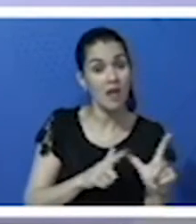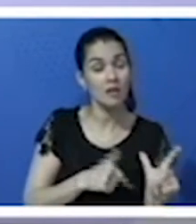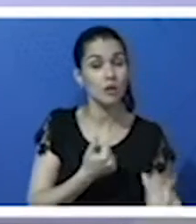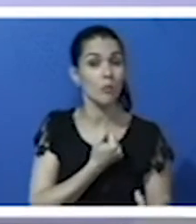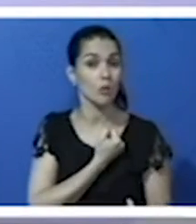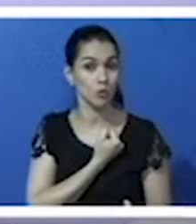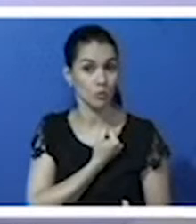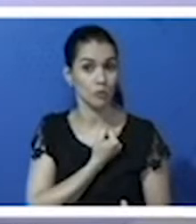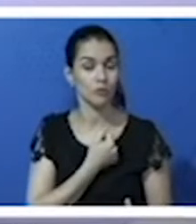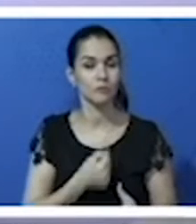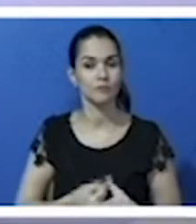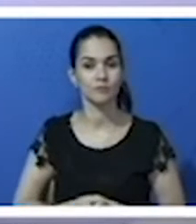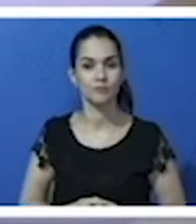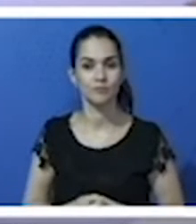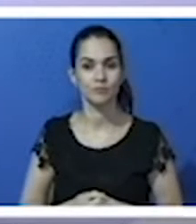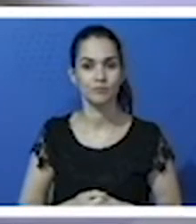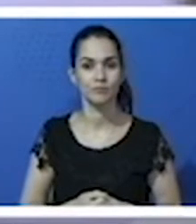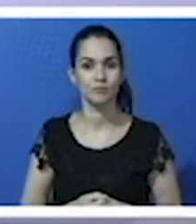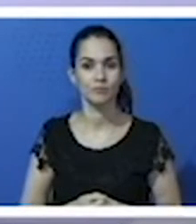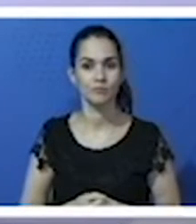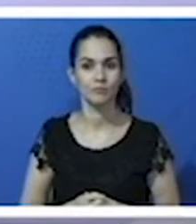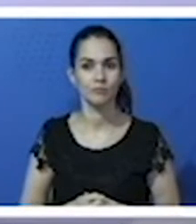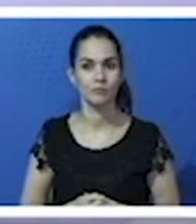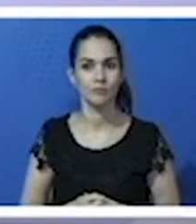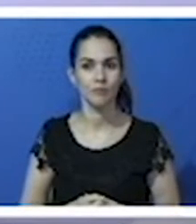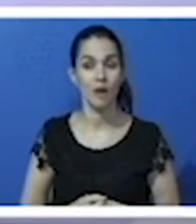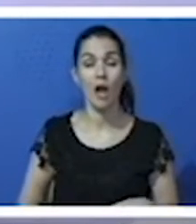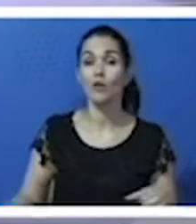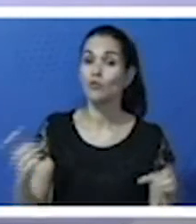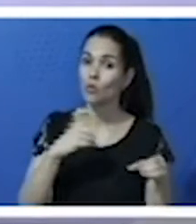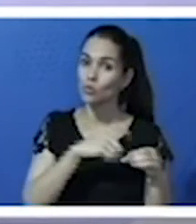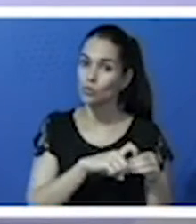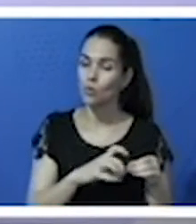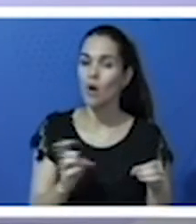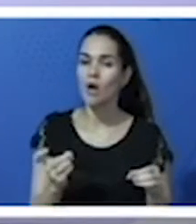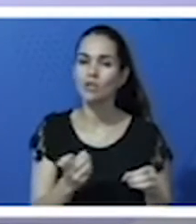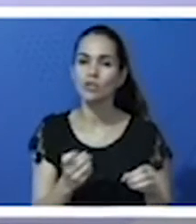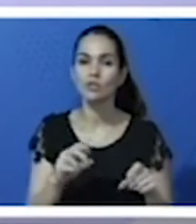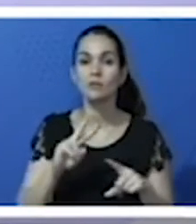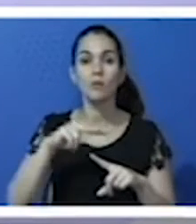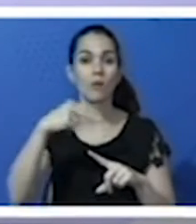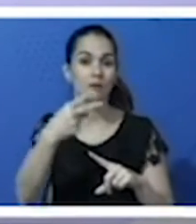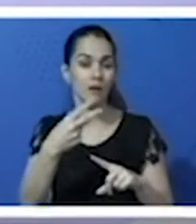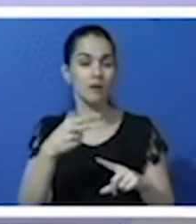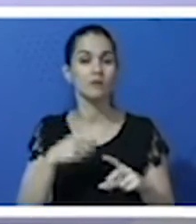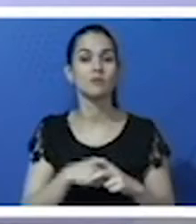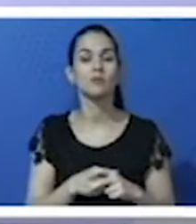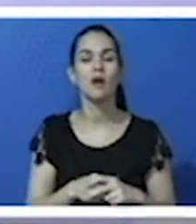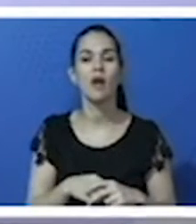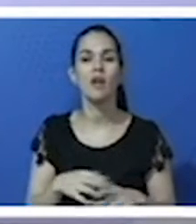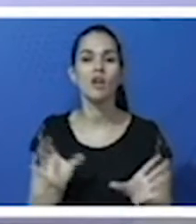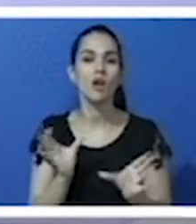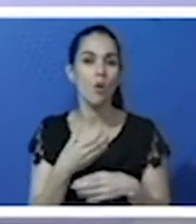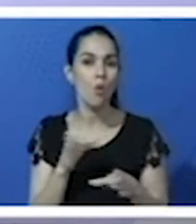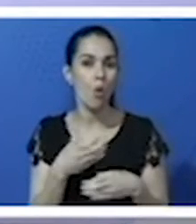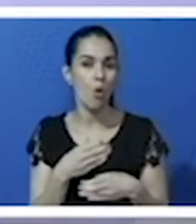e encontra igual nós fizemos aqui, né, voltou no x quadrado igual a y e